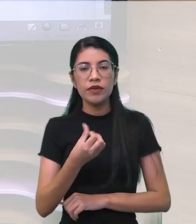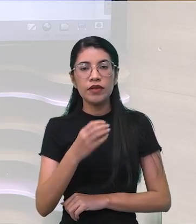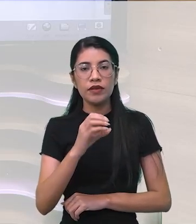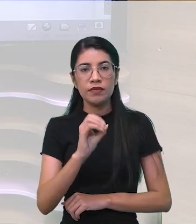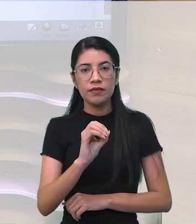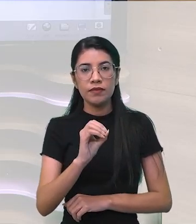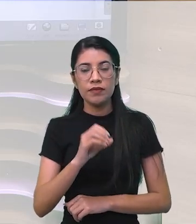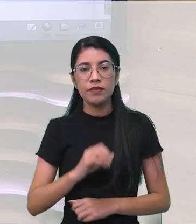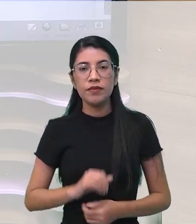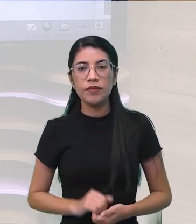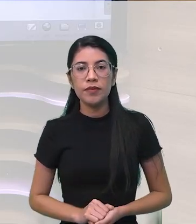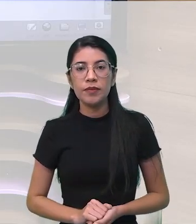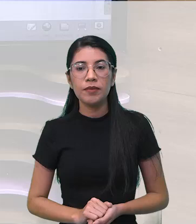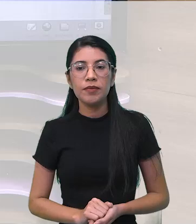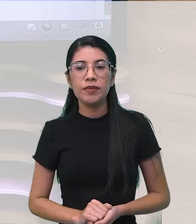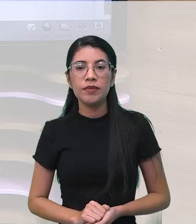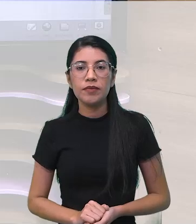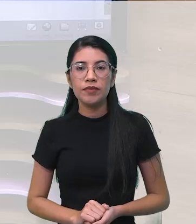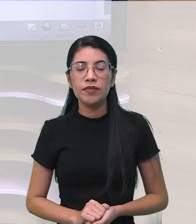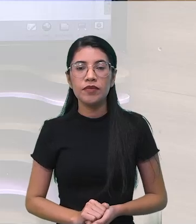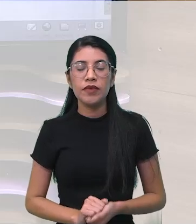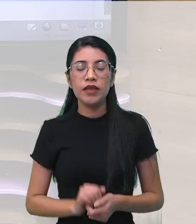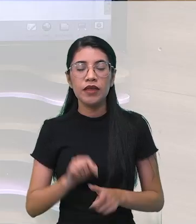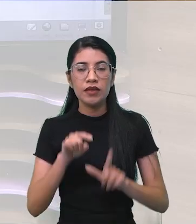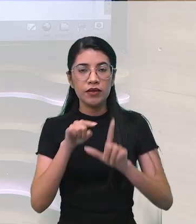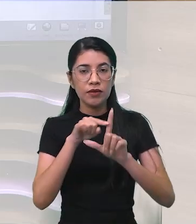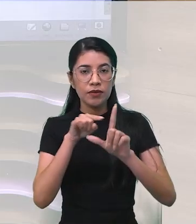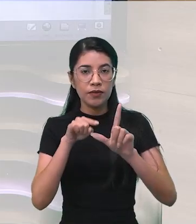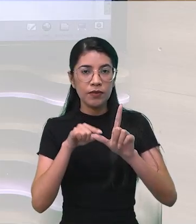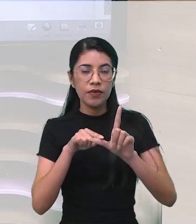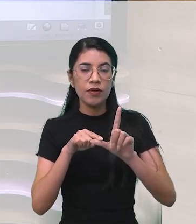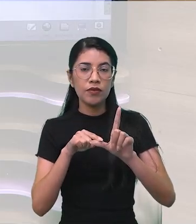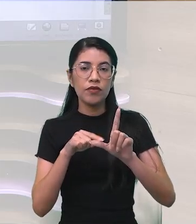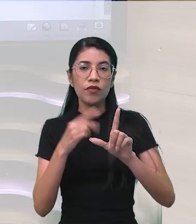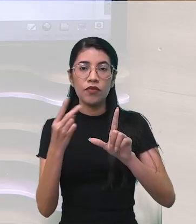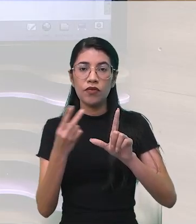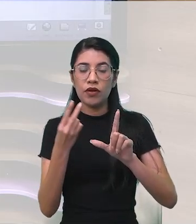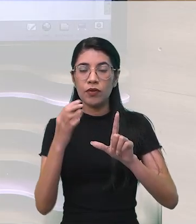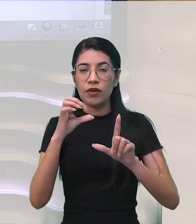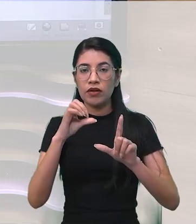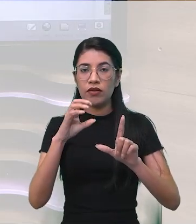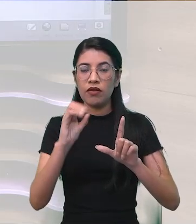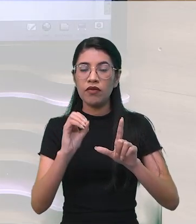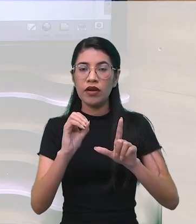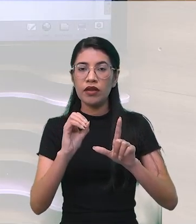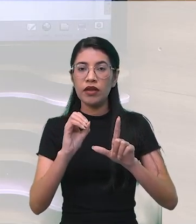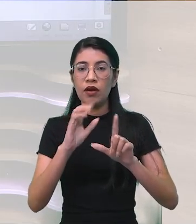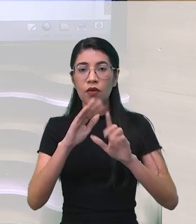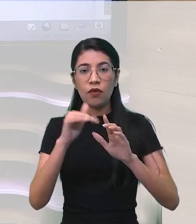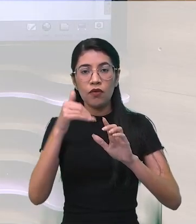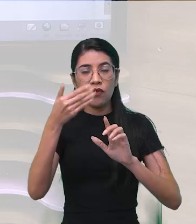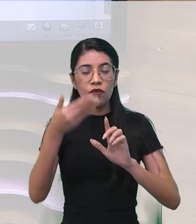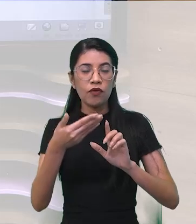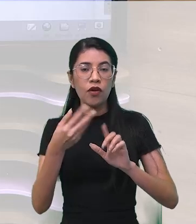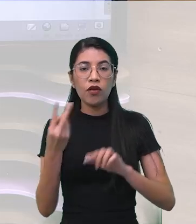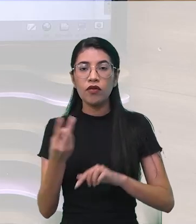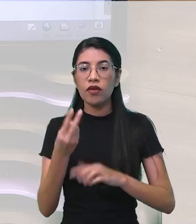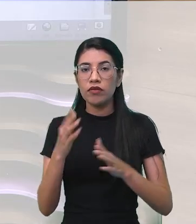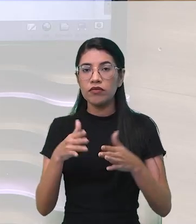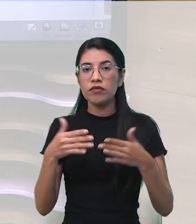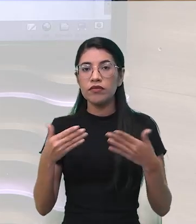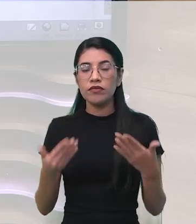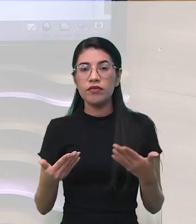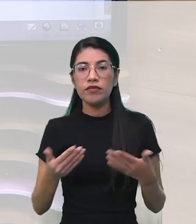360. Ora, se esse ângulo interno vale 90 graus, o ângulo externo tem que valer quanto,